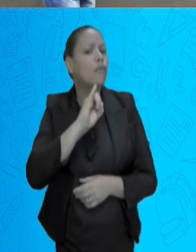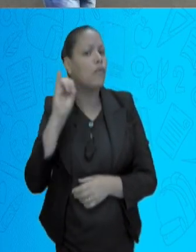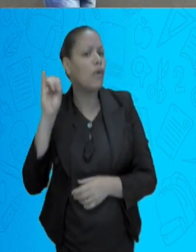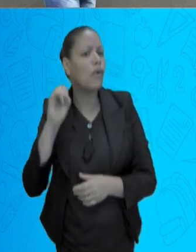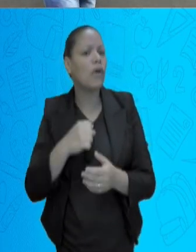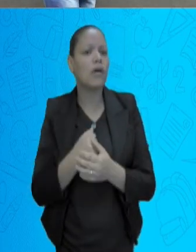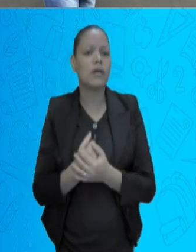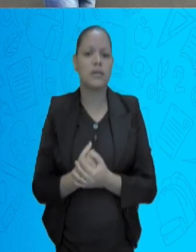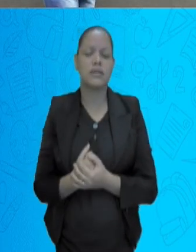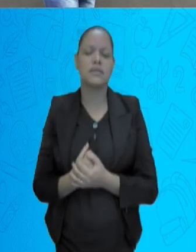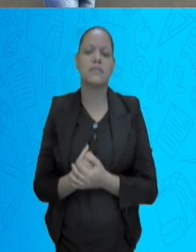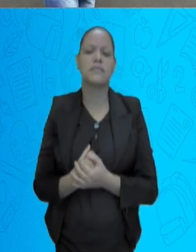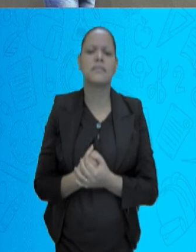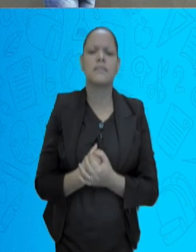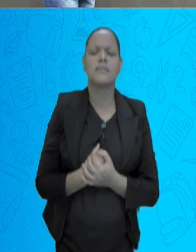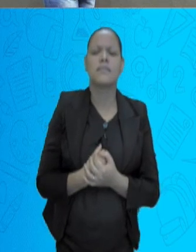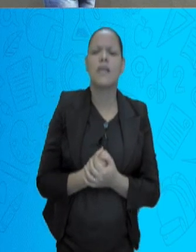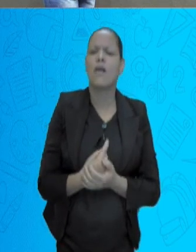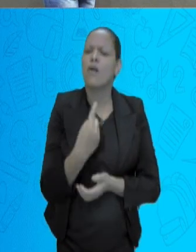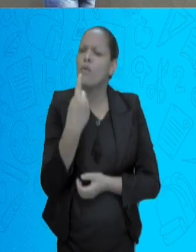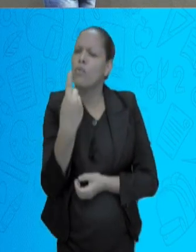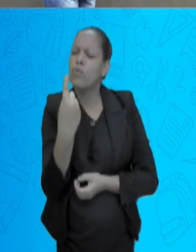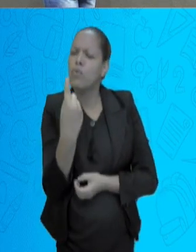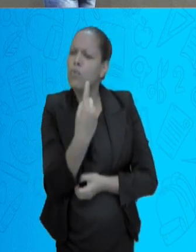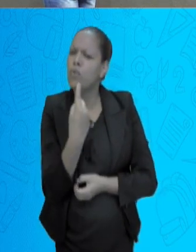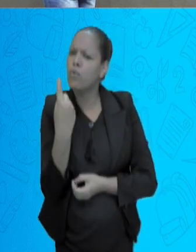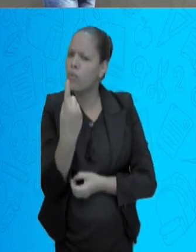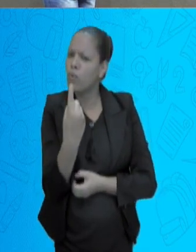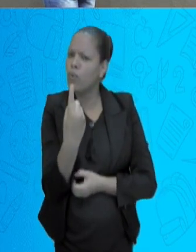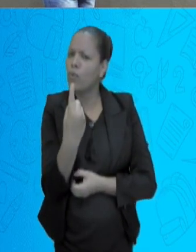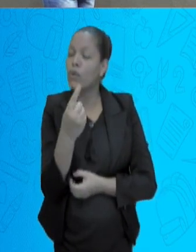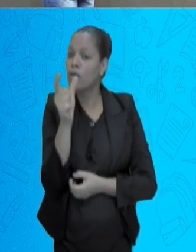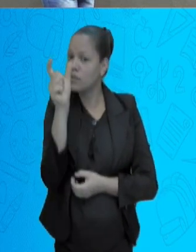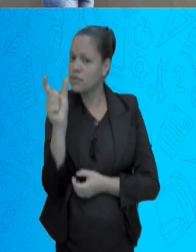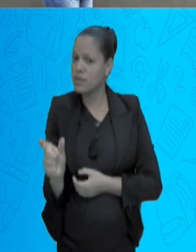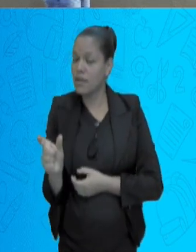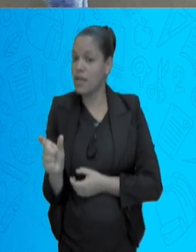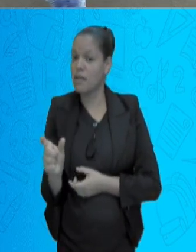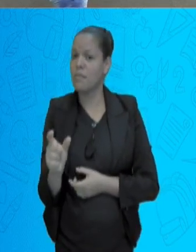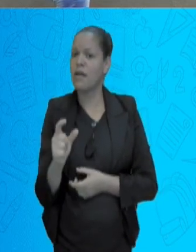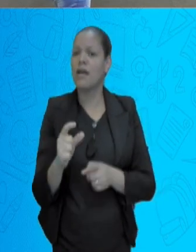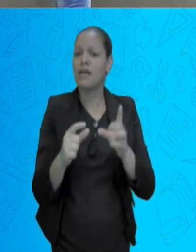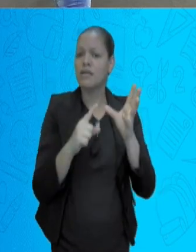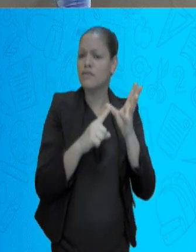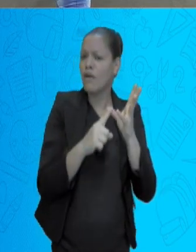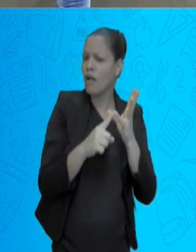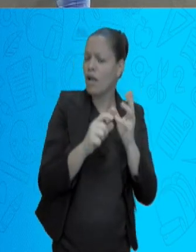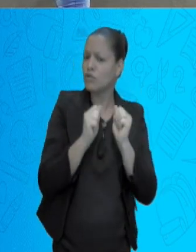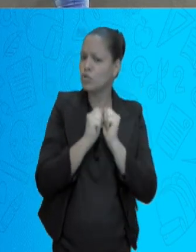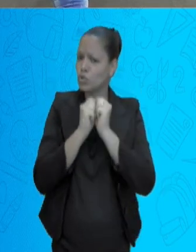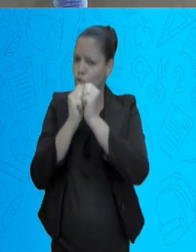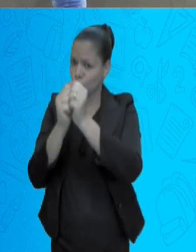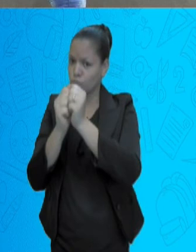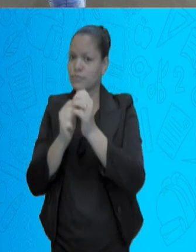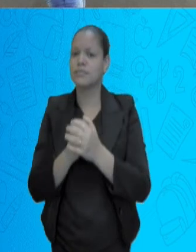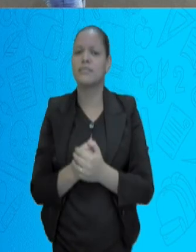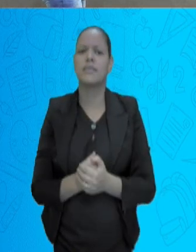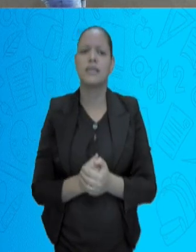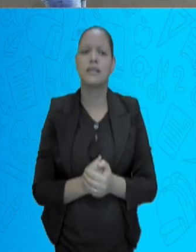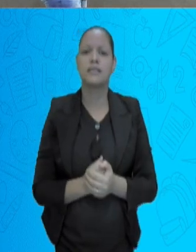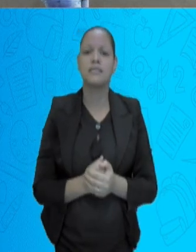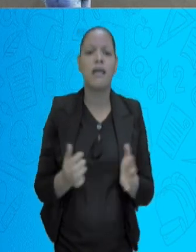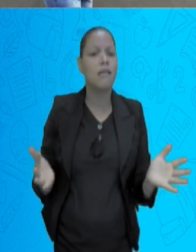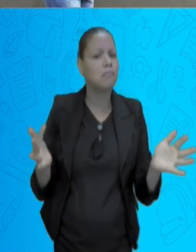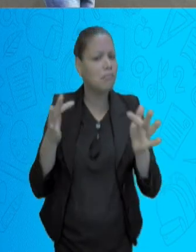sílaba e as vogais ficaram juntas, o O e o I. E para terminar,